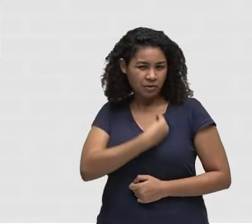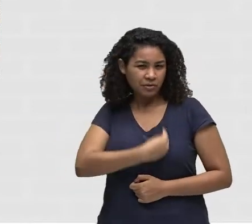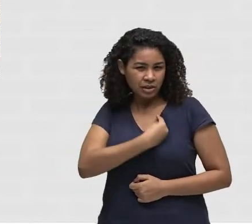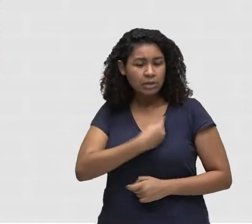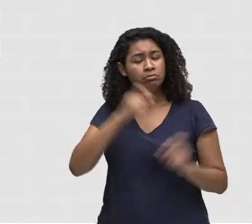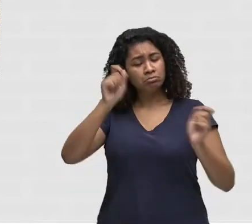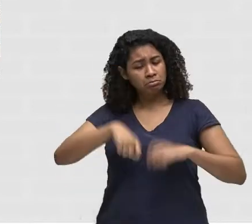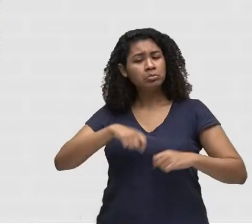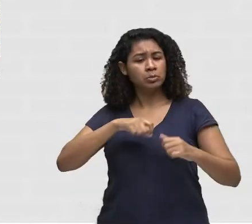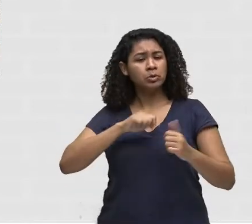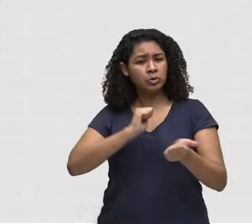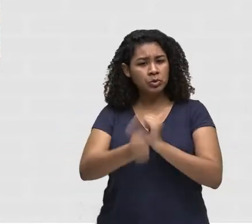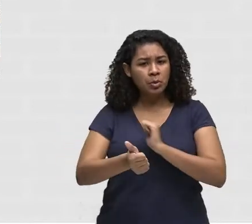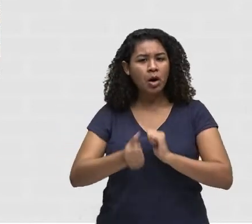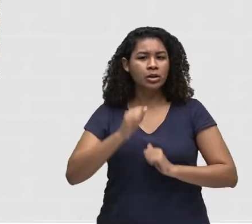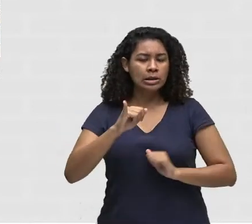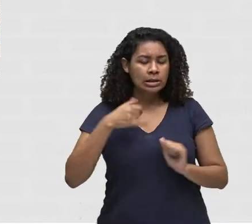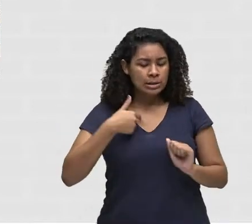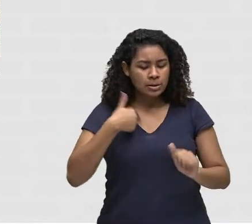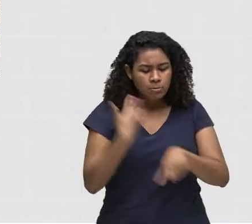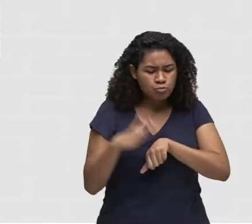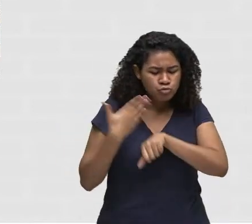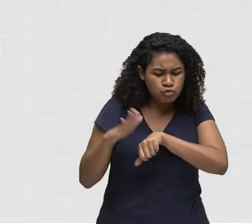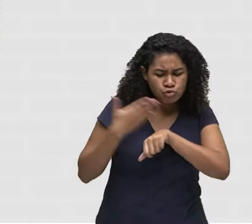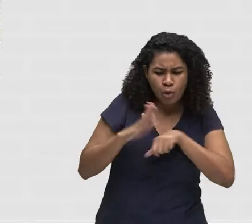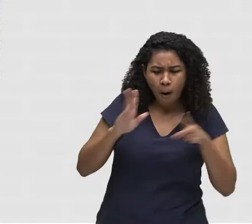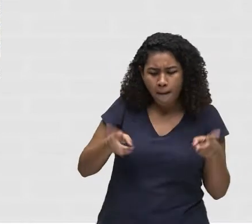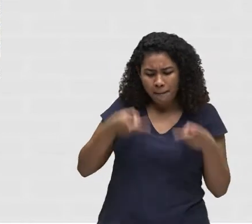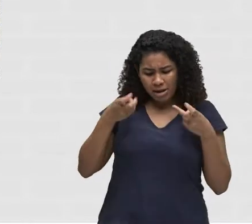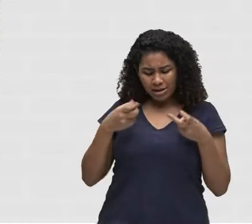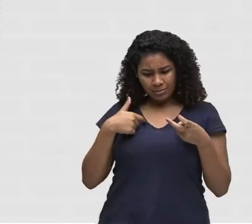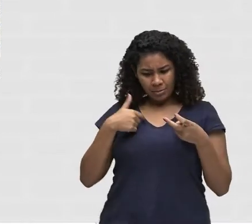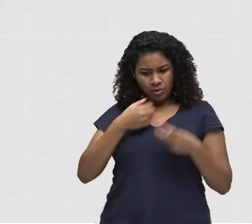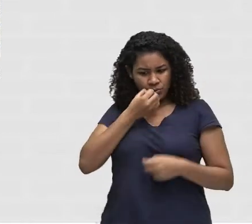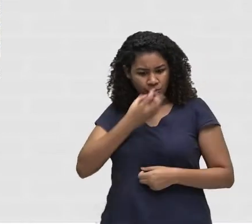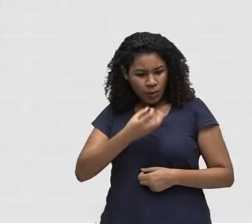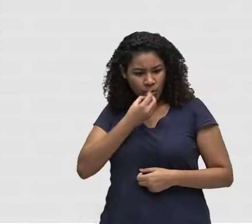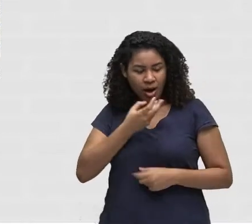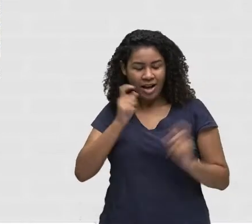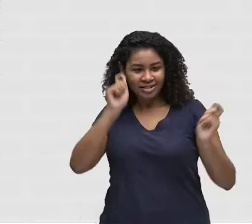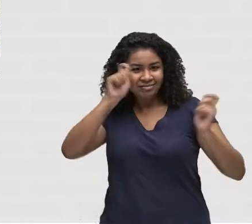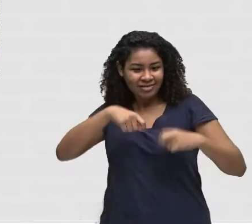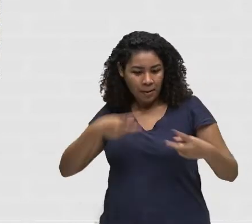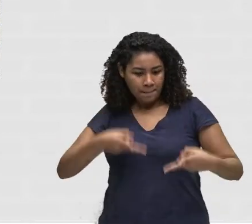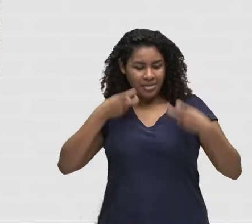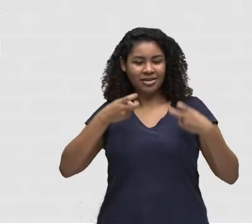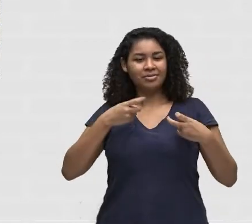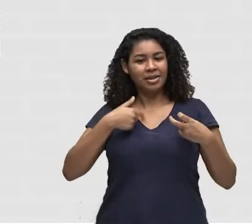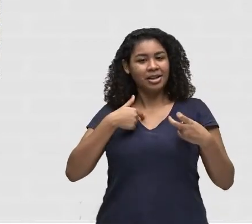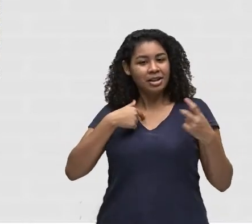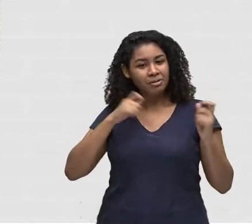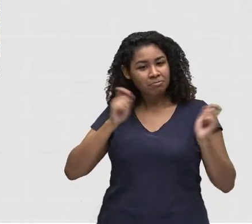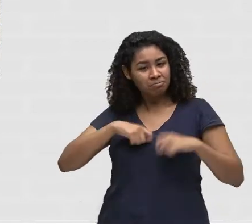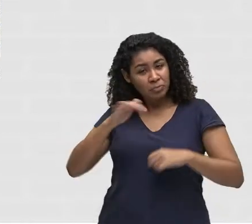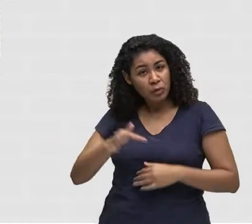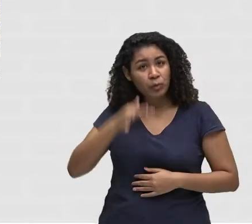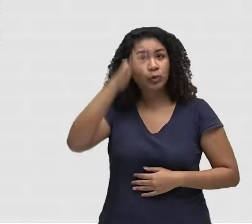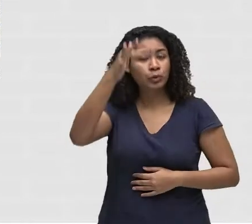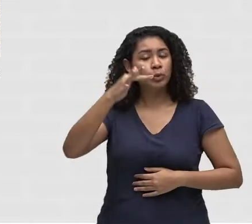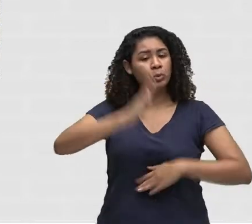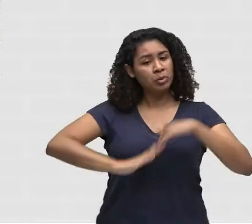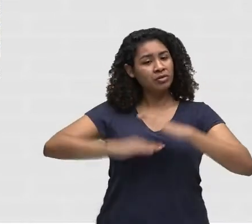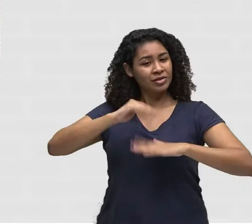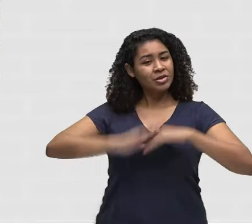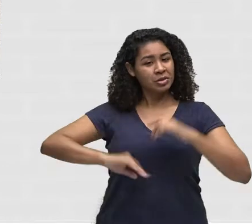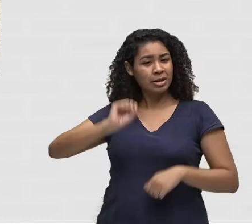no esporte, você vê que você é bom, aquilo te traz um aspecto de autoconhecimento. Nossa, que legal, me divirto e estou fazendo legal. Isso pode ser transformado